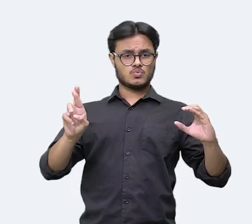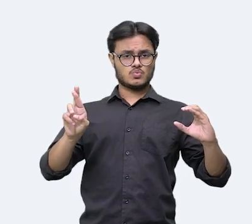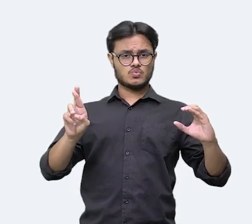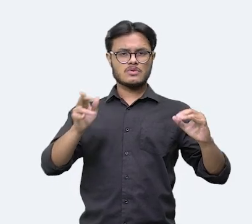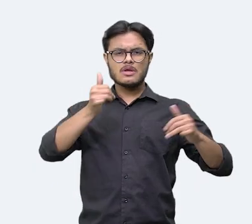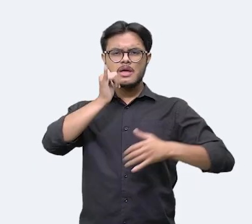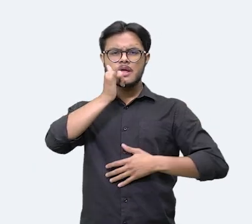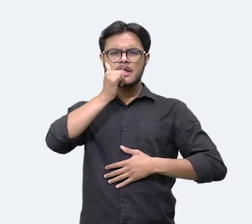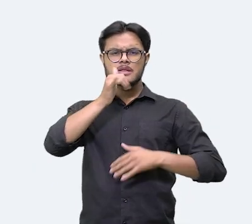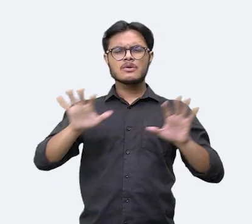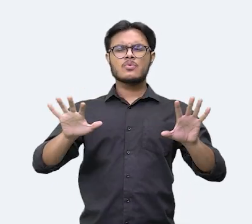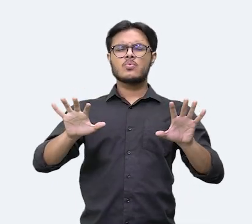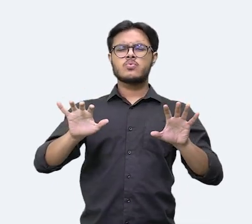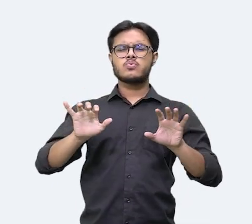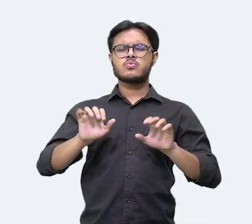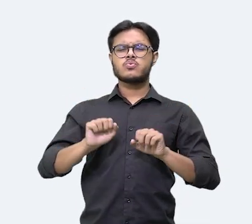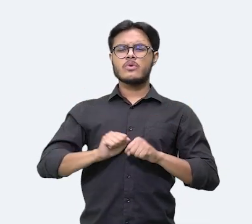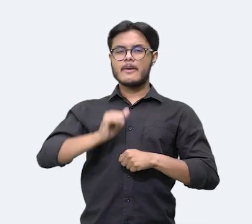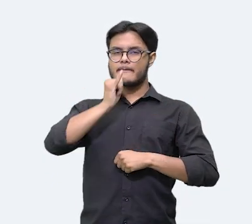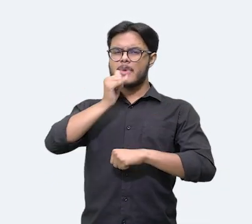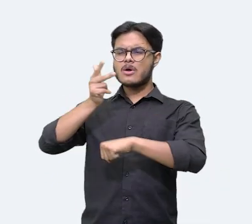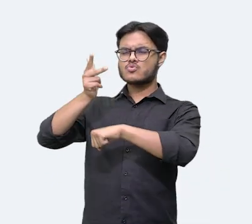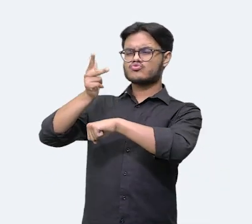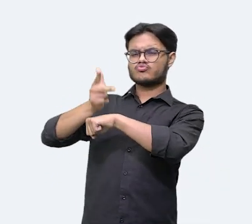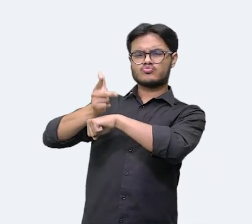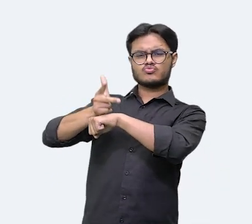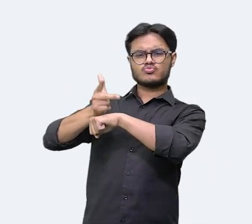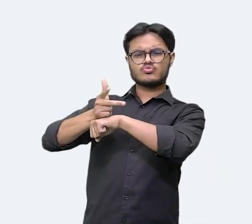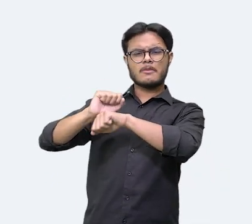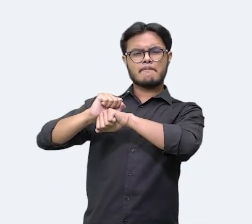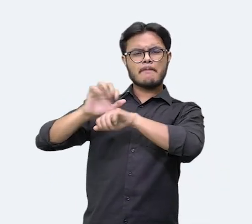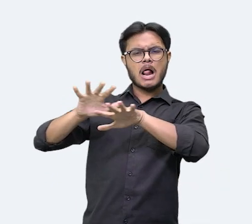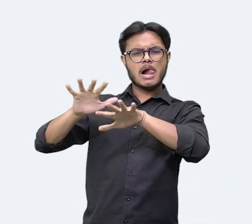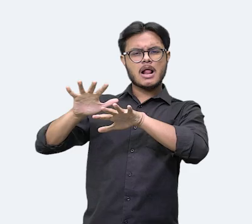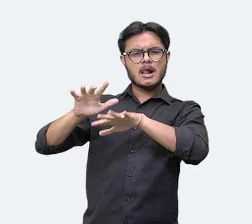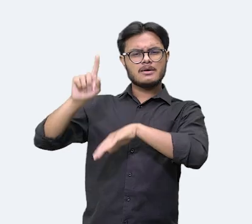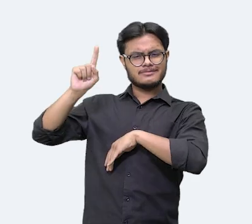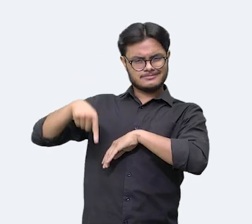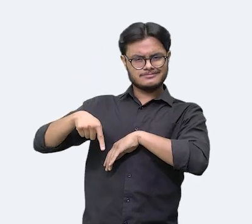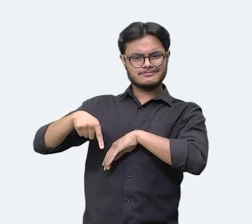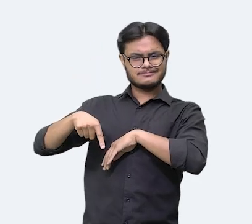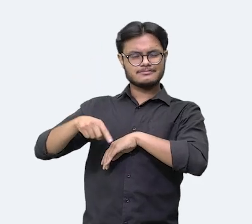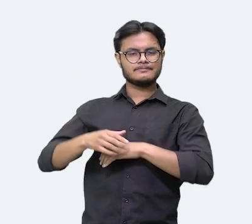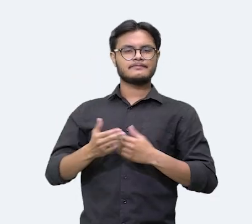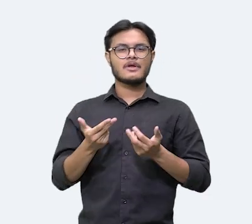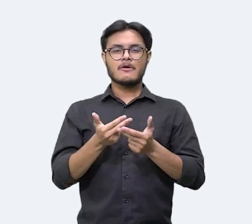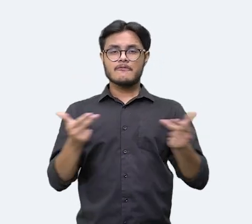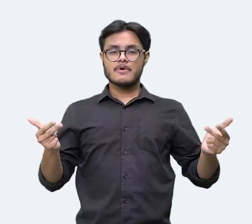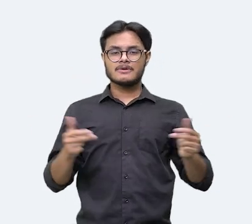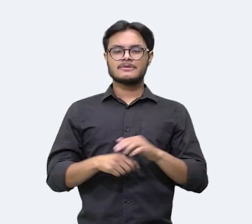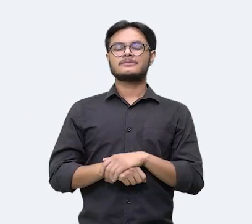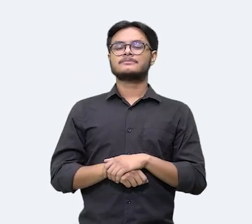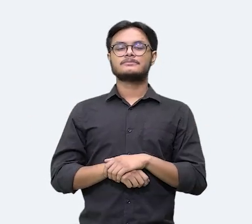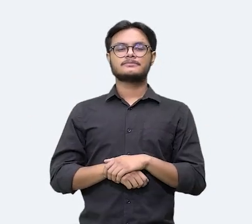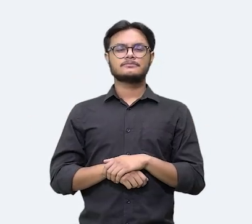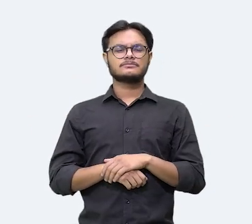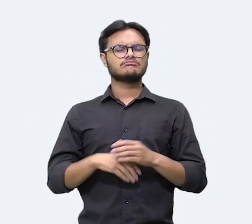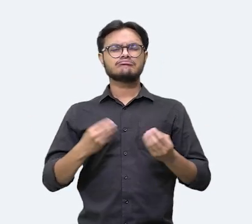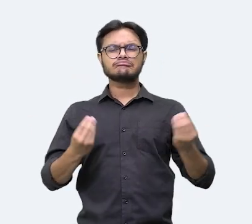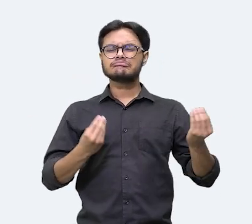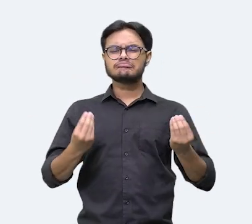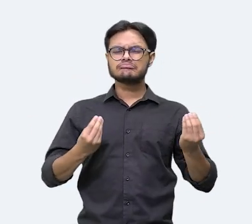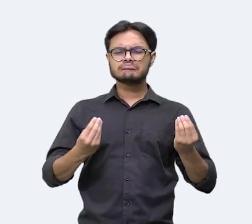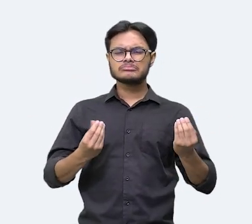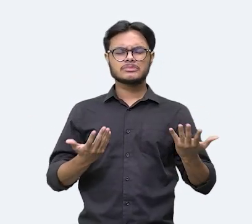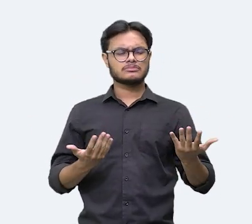disso são os flashes das câmeras fotográficas, os desfibriladores, as fontes de computador. O que são os capacitores? Eles